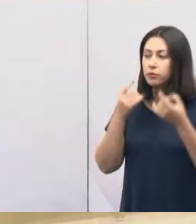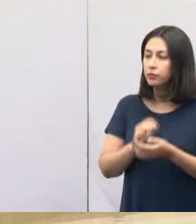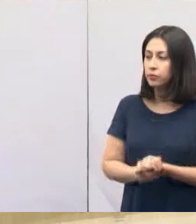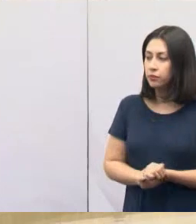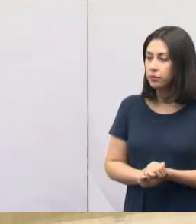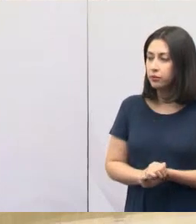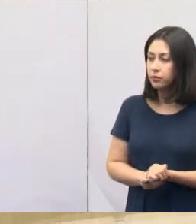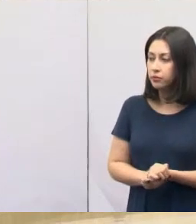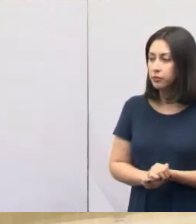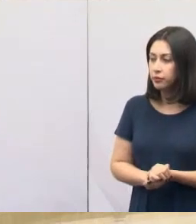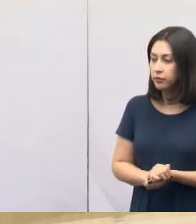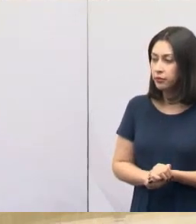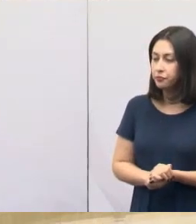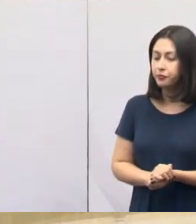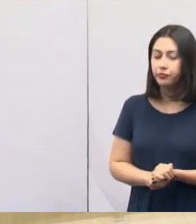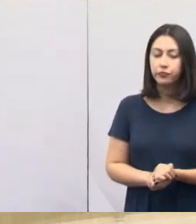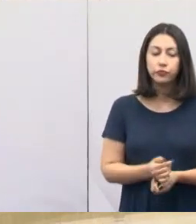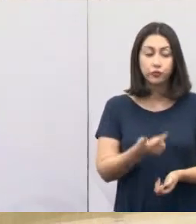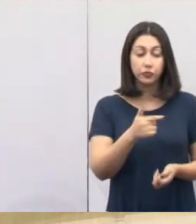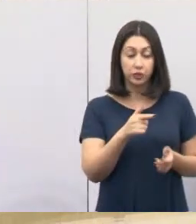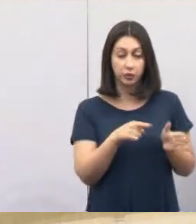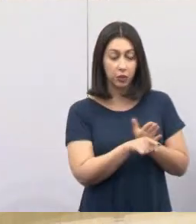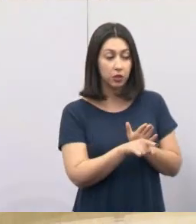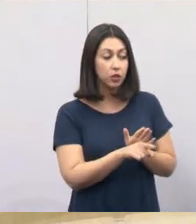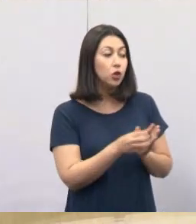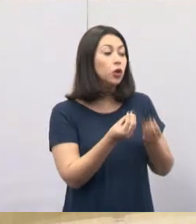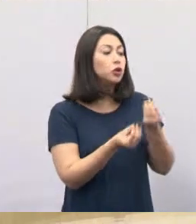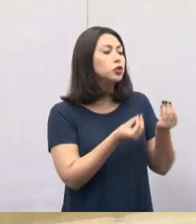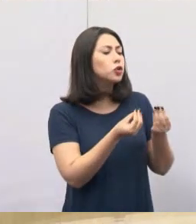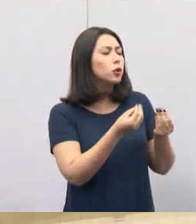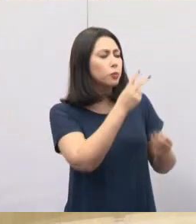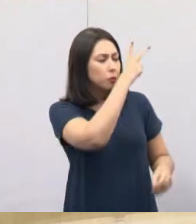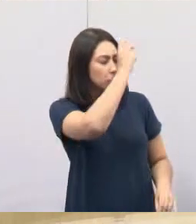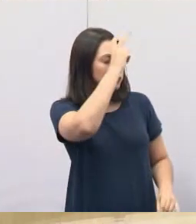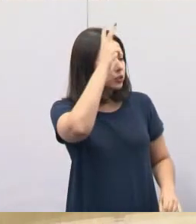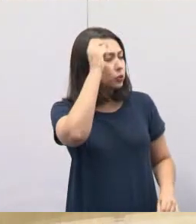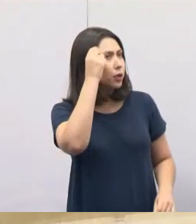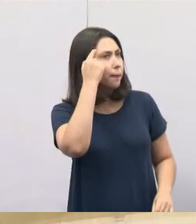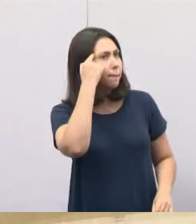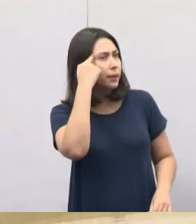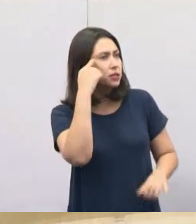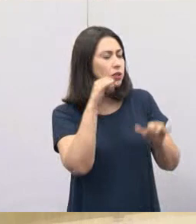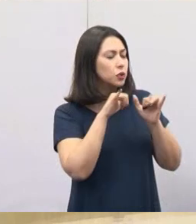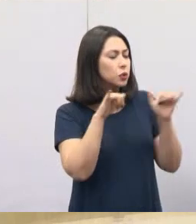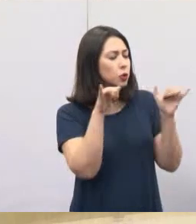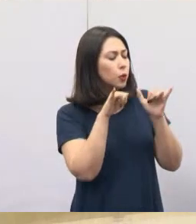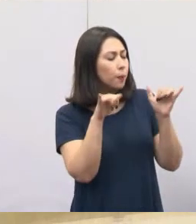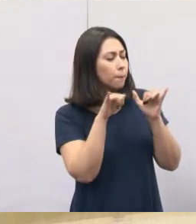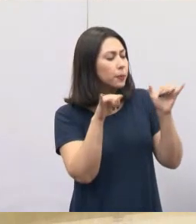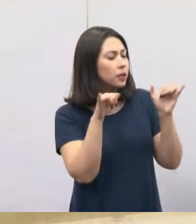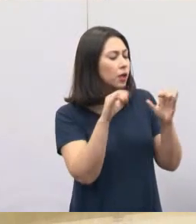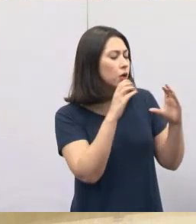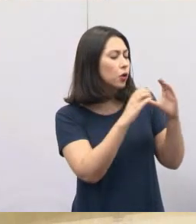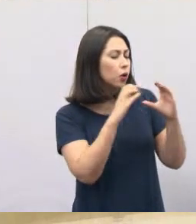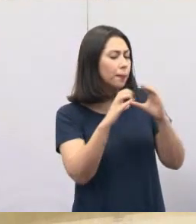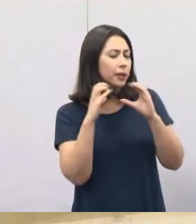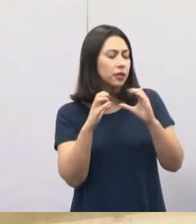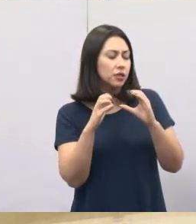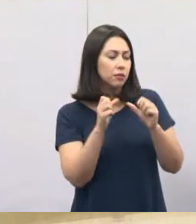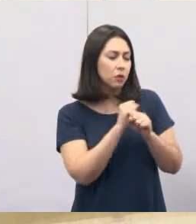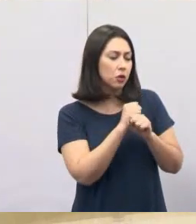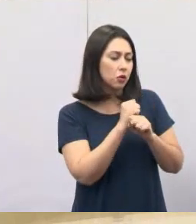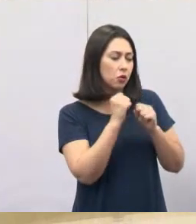respiratórias. 2.1. Como a administração municipal tem se comunicado com os munícipes para evitar tal